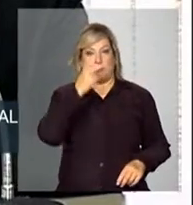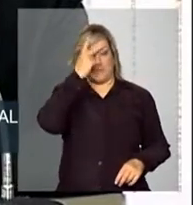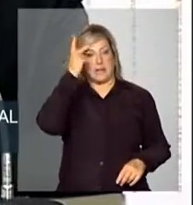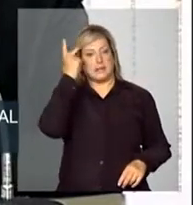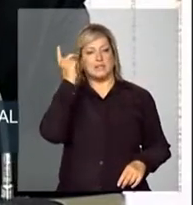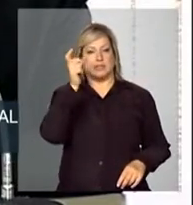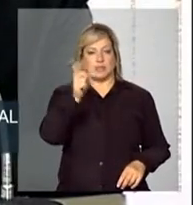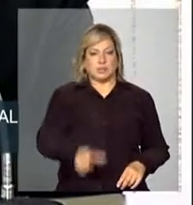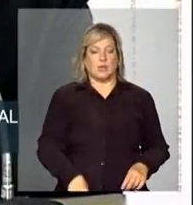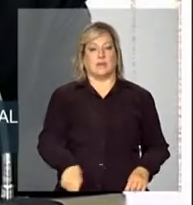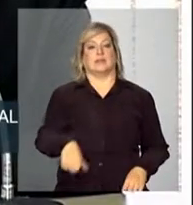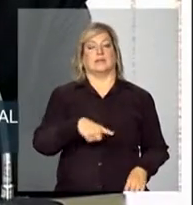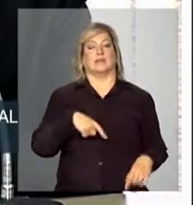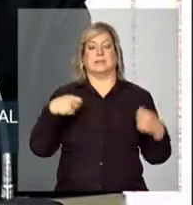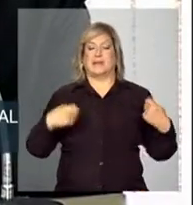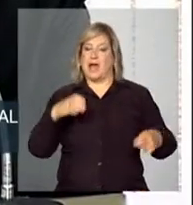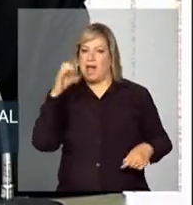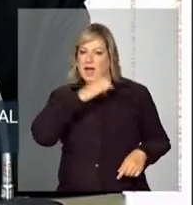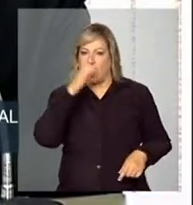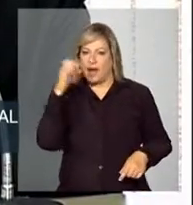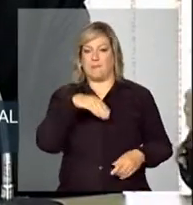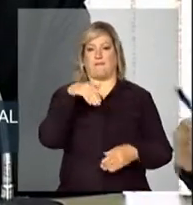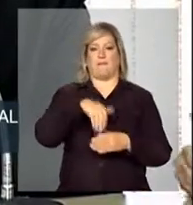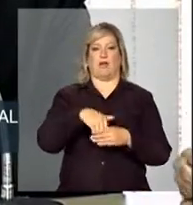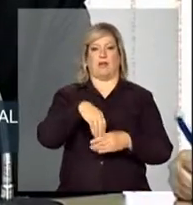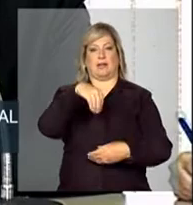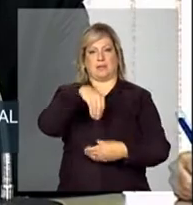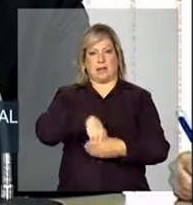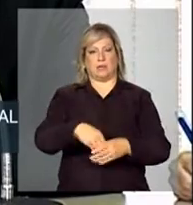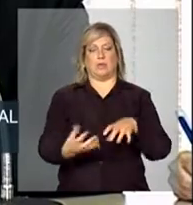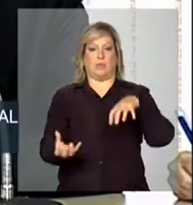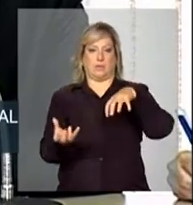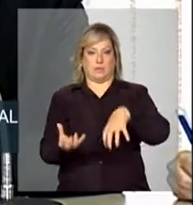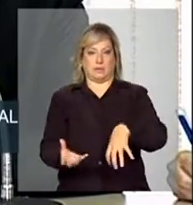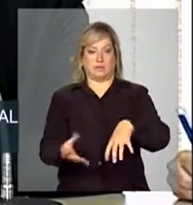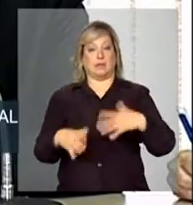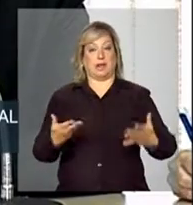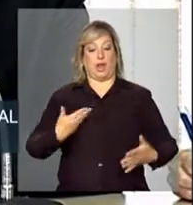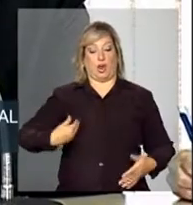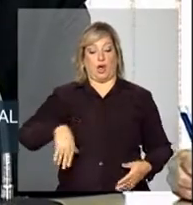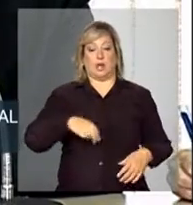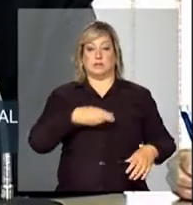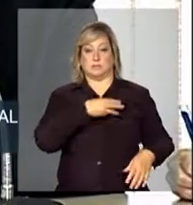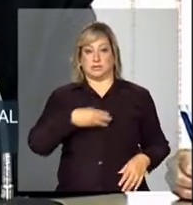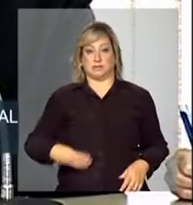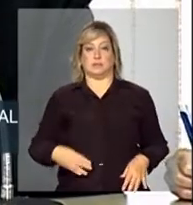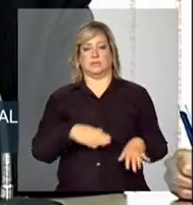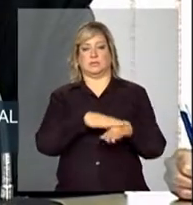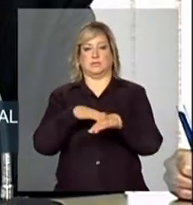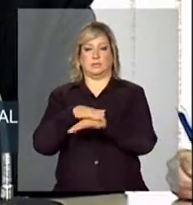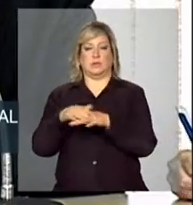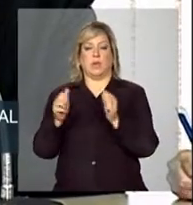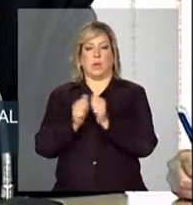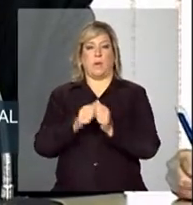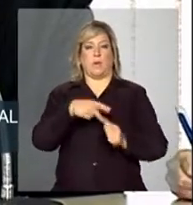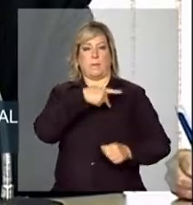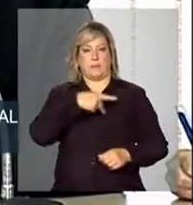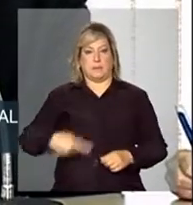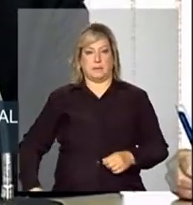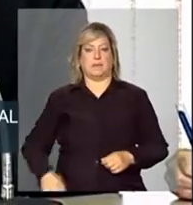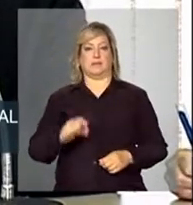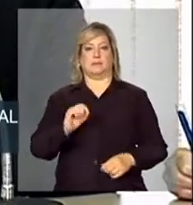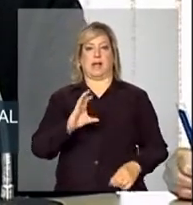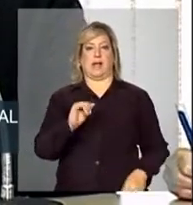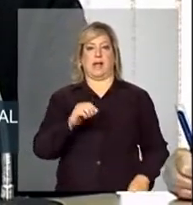tenha um rápido andamento no Congresso Nacional então portanto nosso enquanto ministros de alugar e mos com o presidente da Câmara Henrique